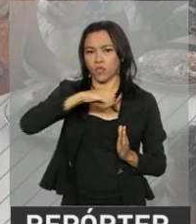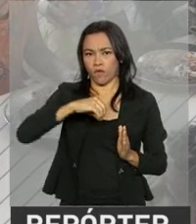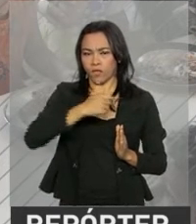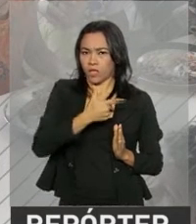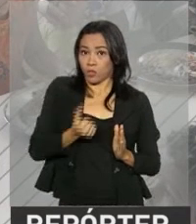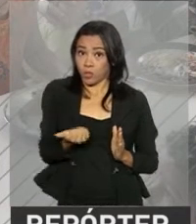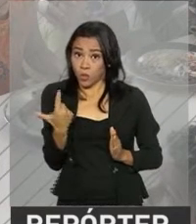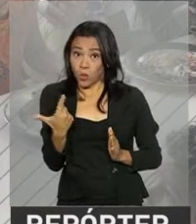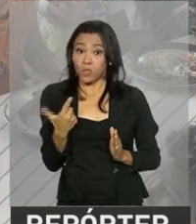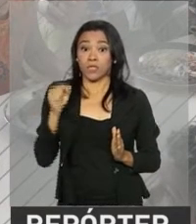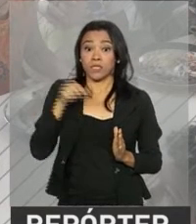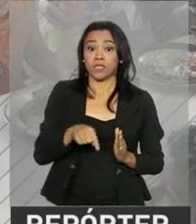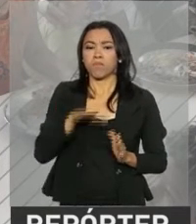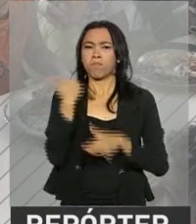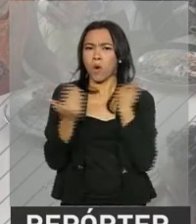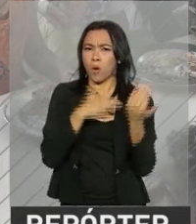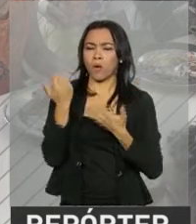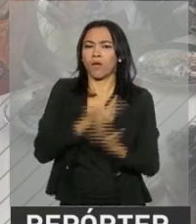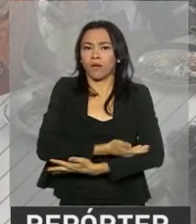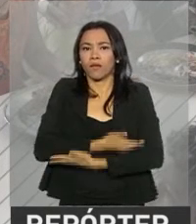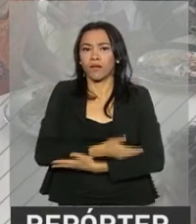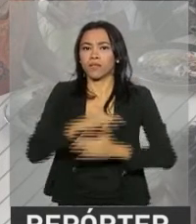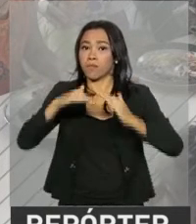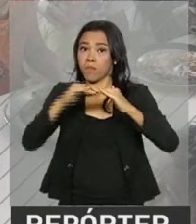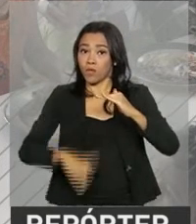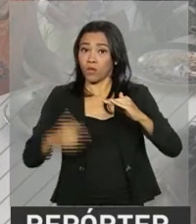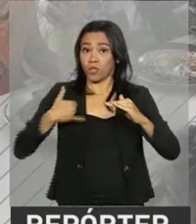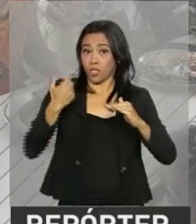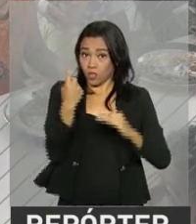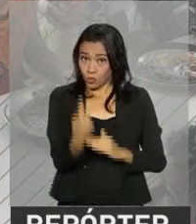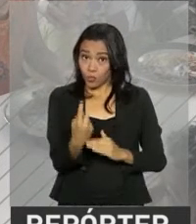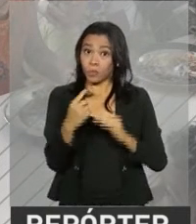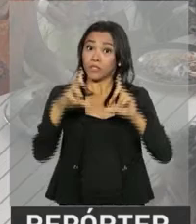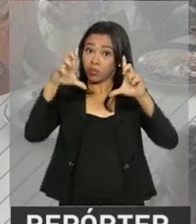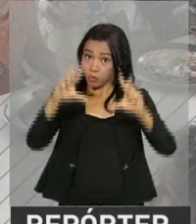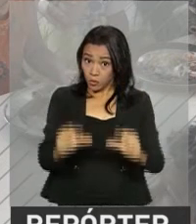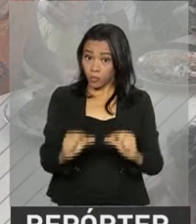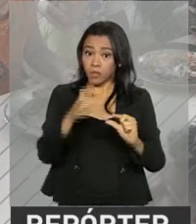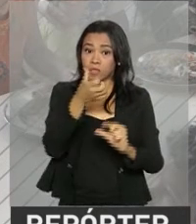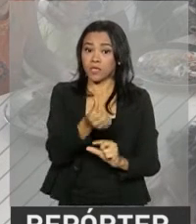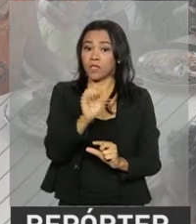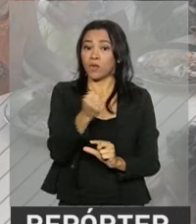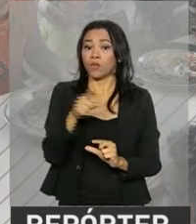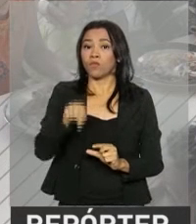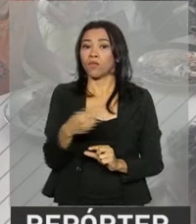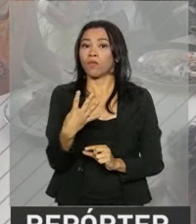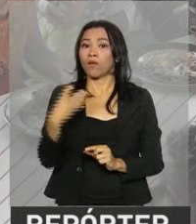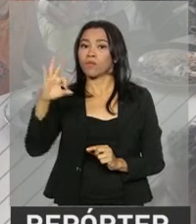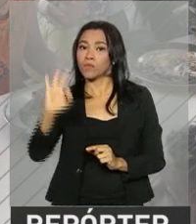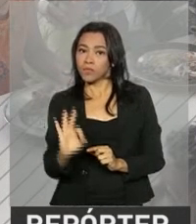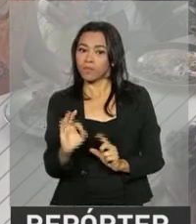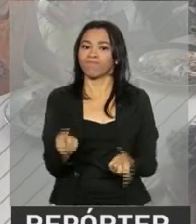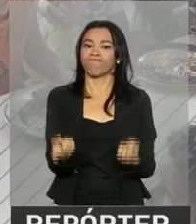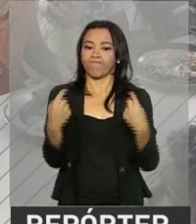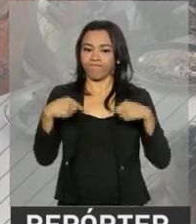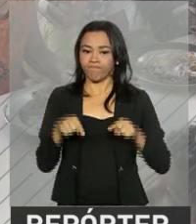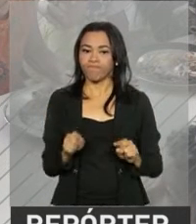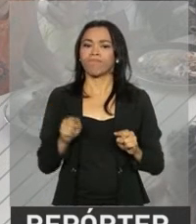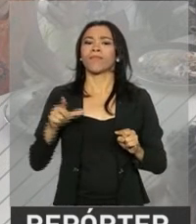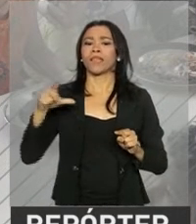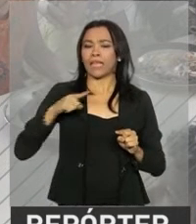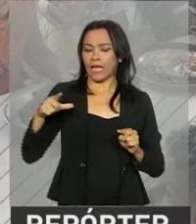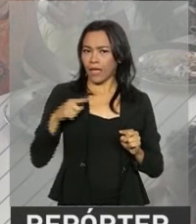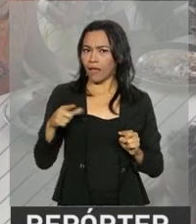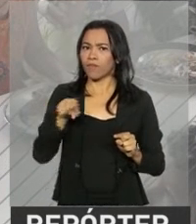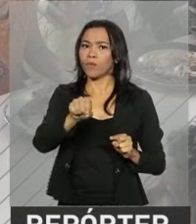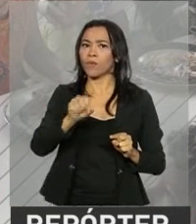2012 a taxa de óbito entre crianças menores de um ano caiu 68,4 por cento também